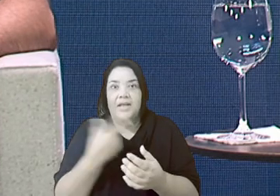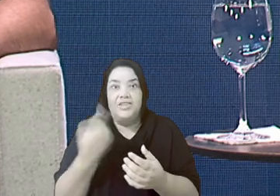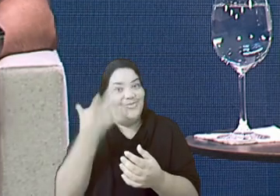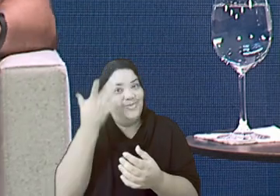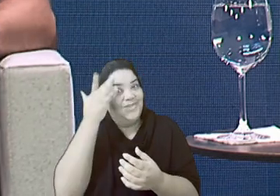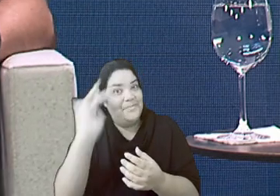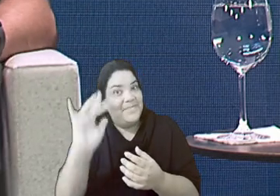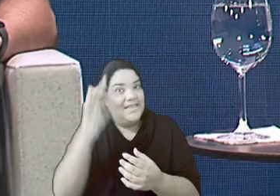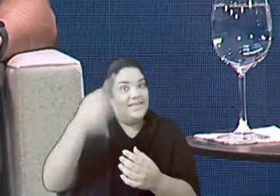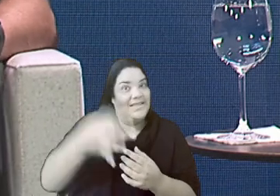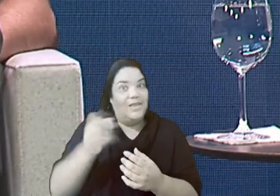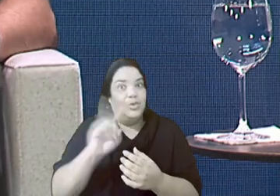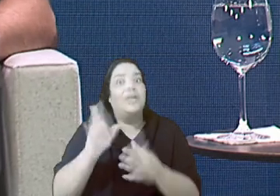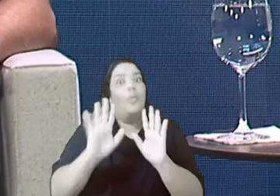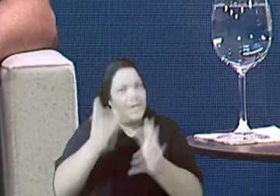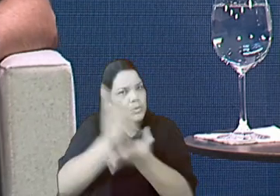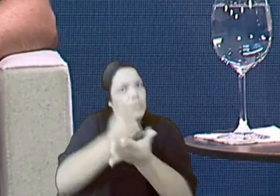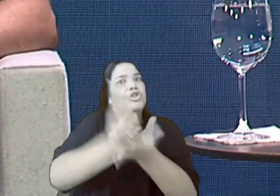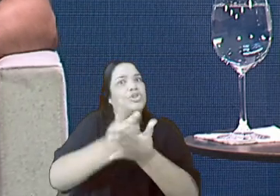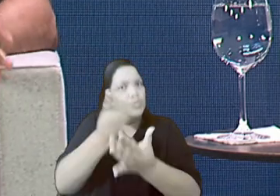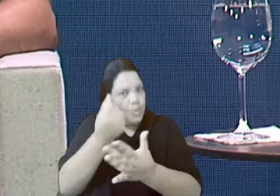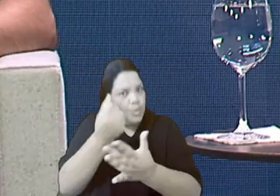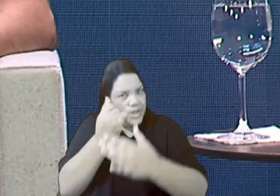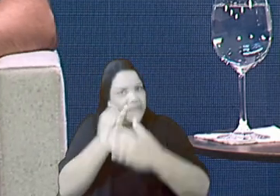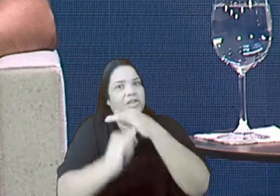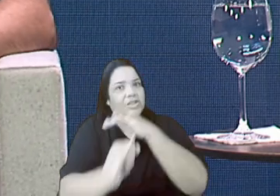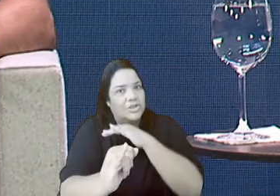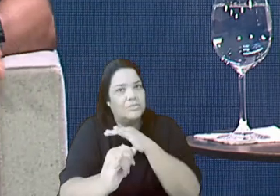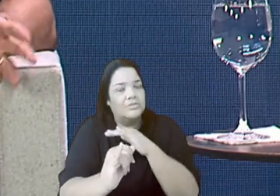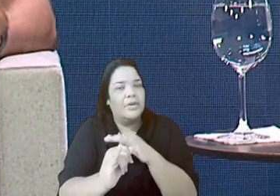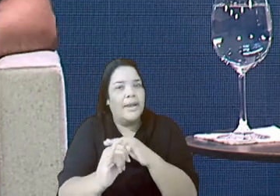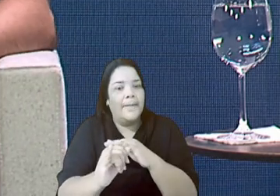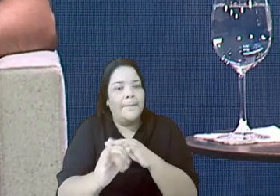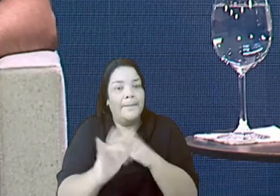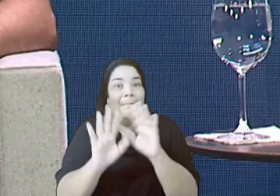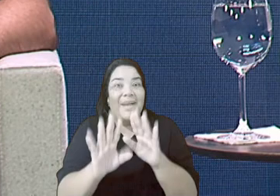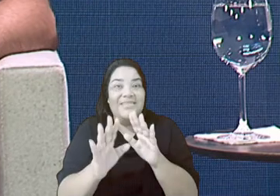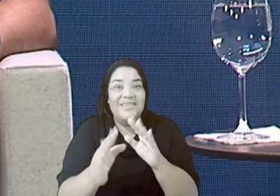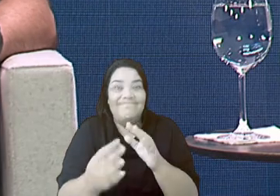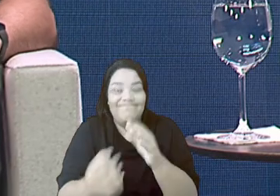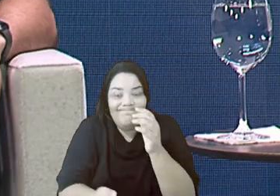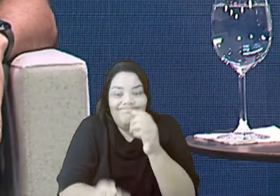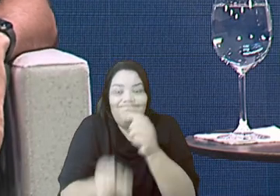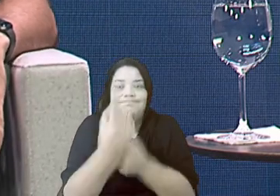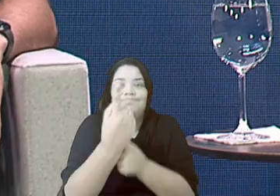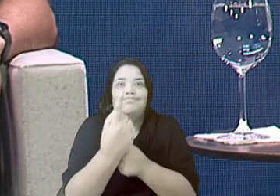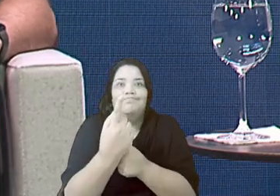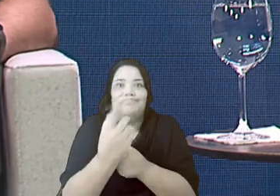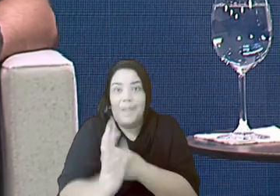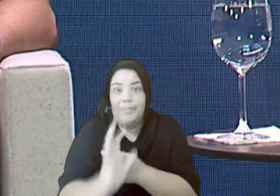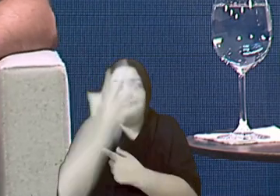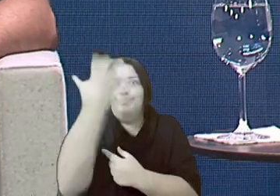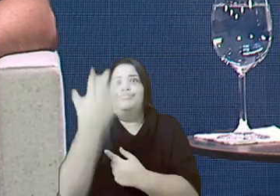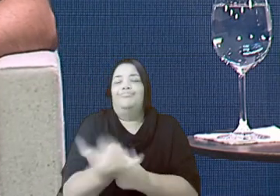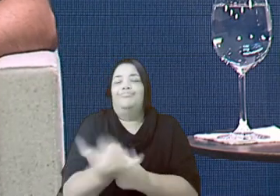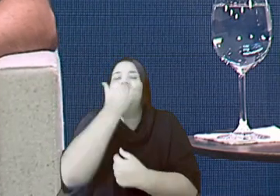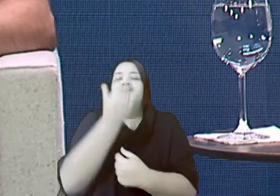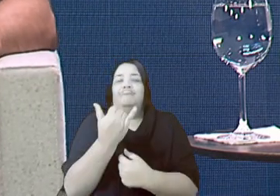acho que isso mudou de fato mesmo com covid mudou com a liquidez mais baixa